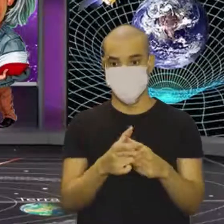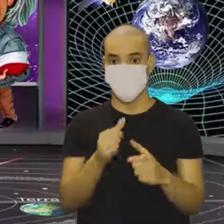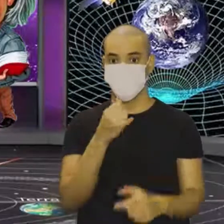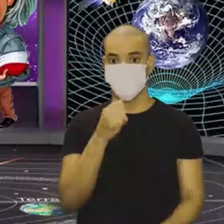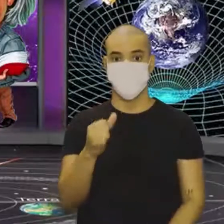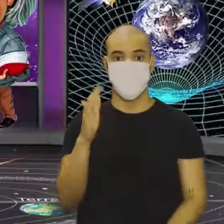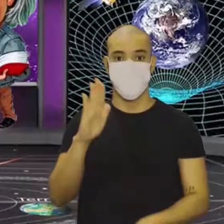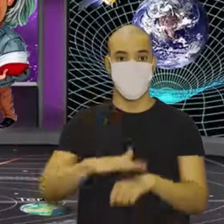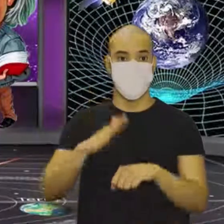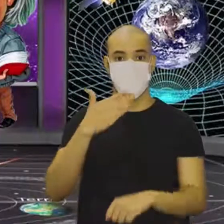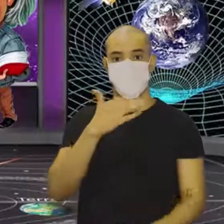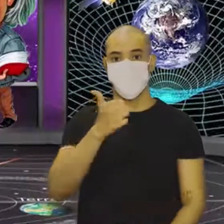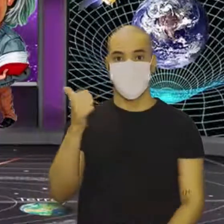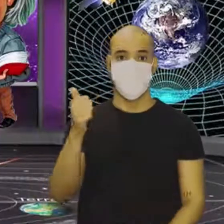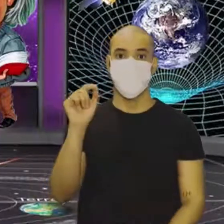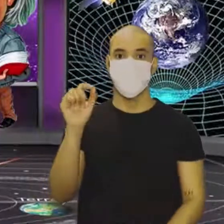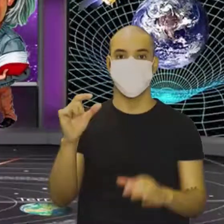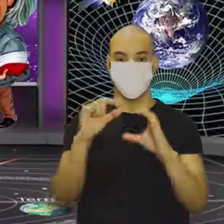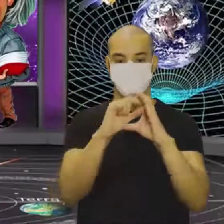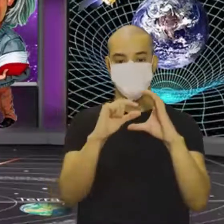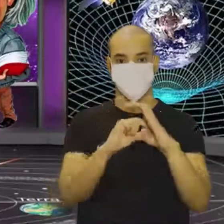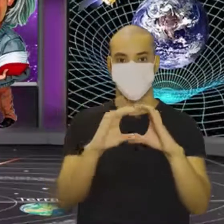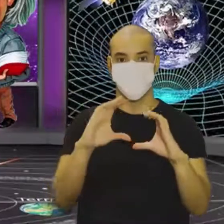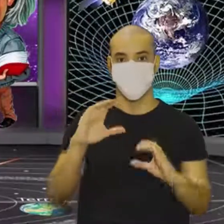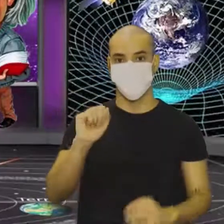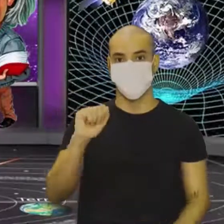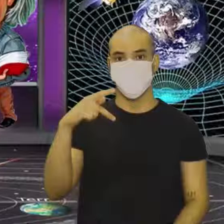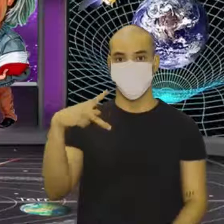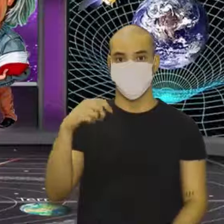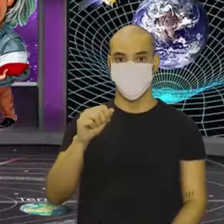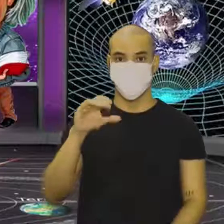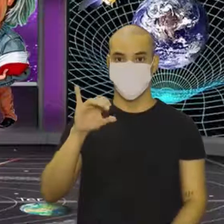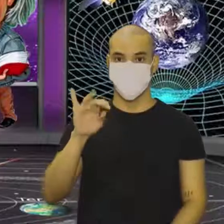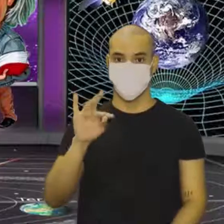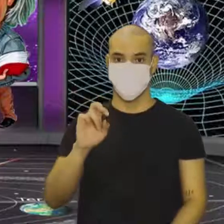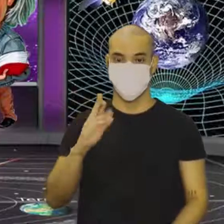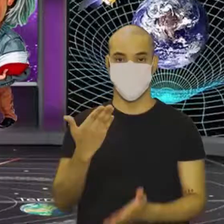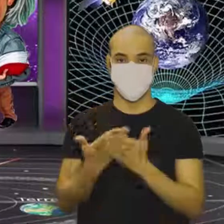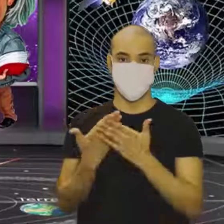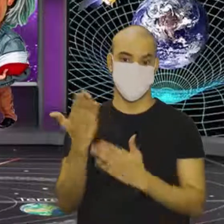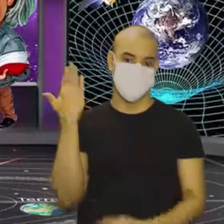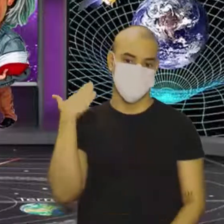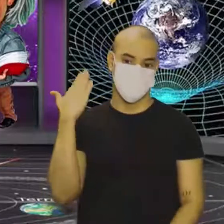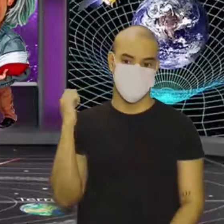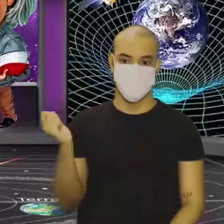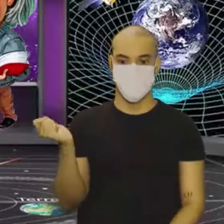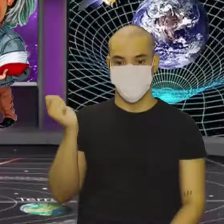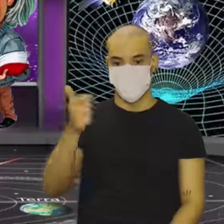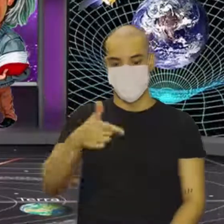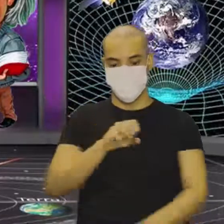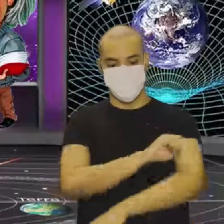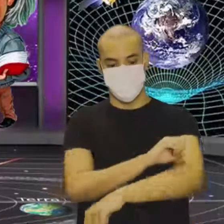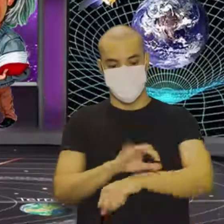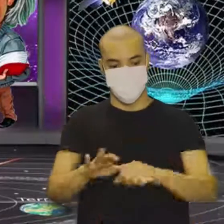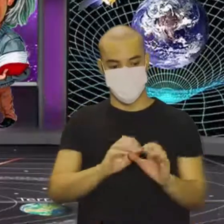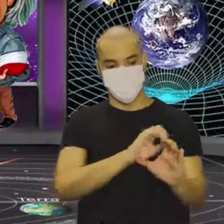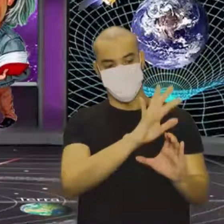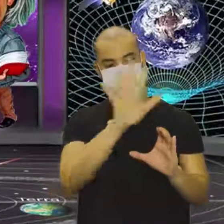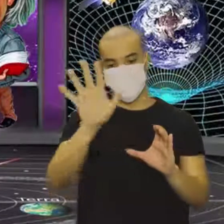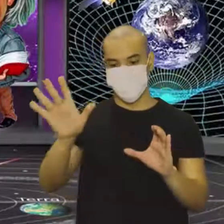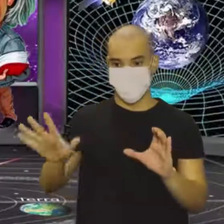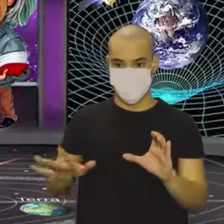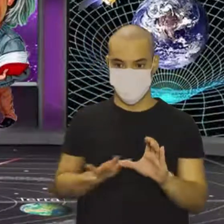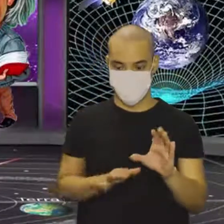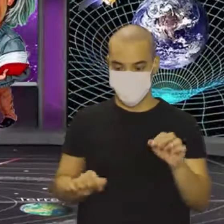carga, é melhor você usar um capacitor, que nós vimos aí na aula passada, do que um indutor, tá? Então, isso é devido